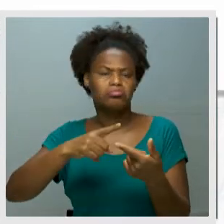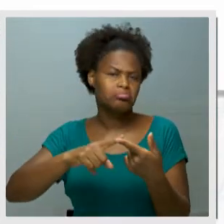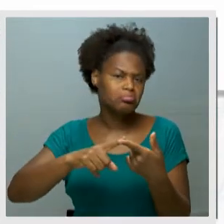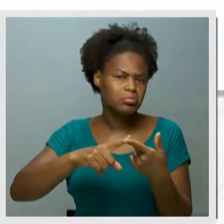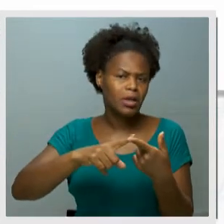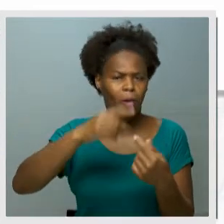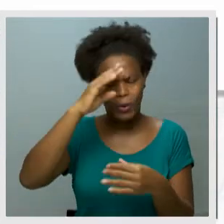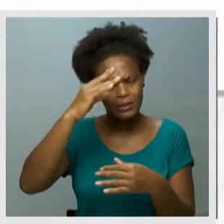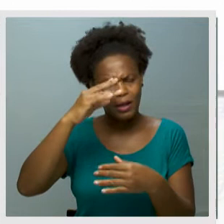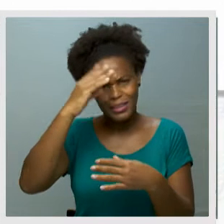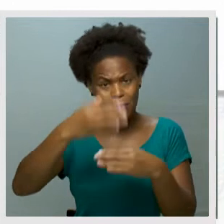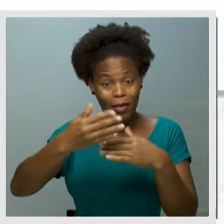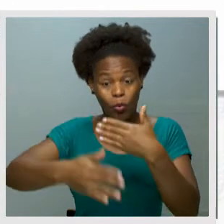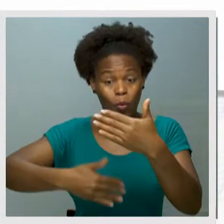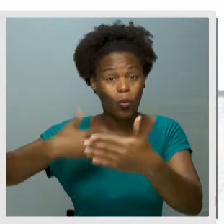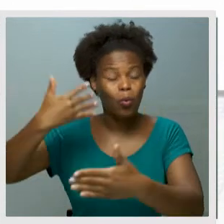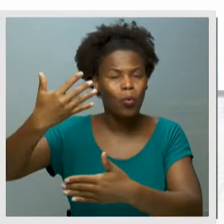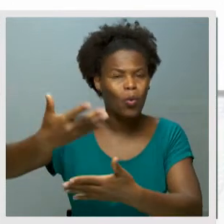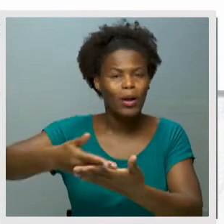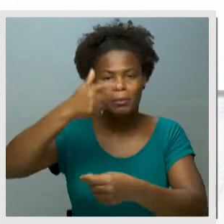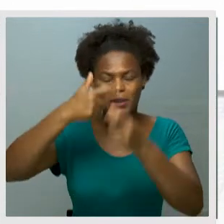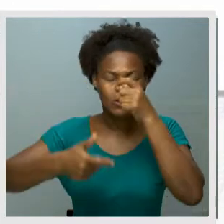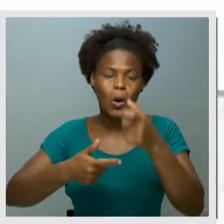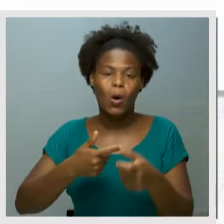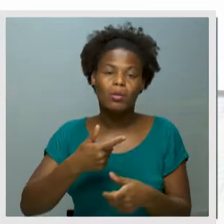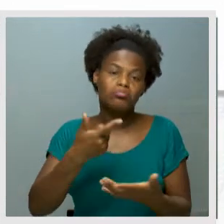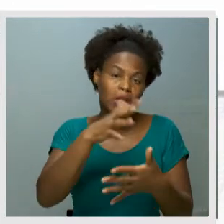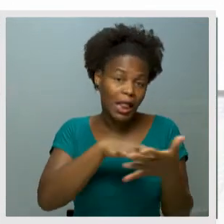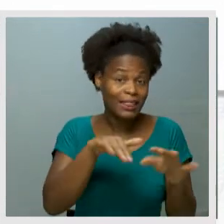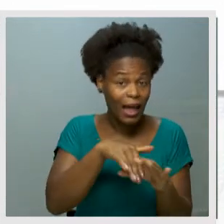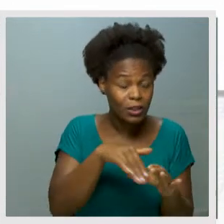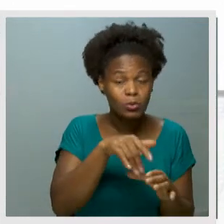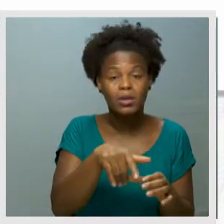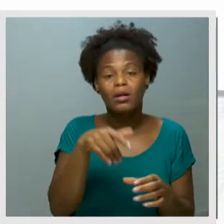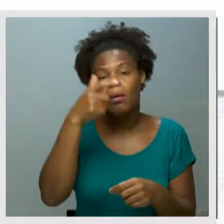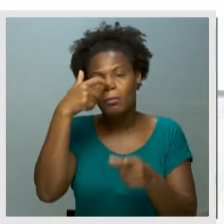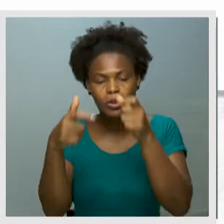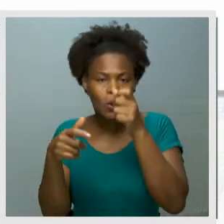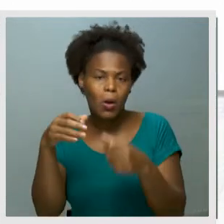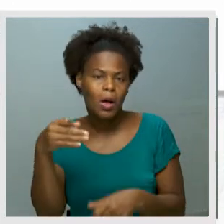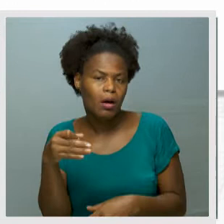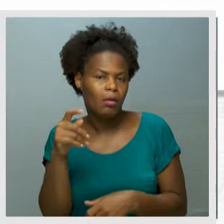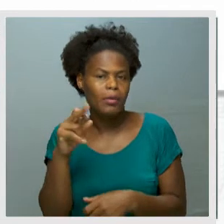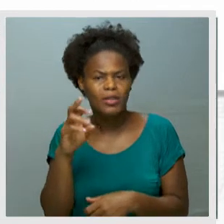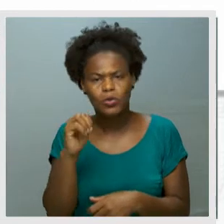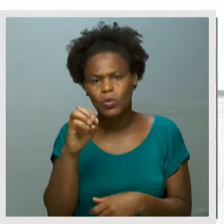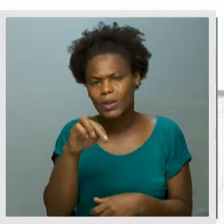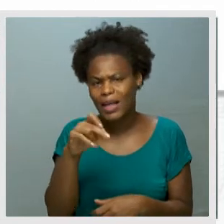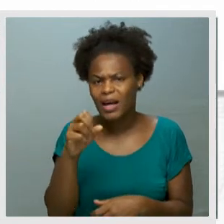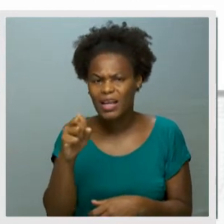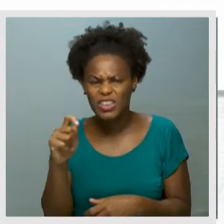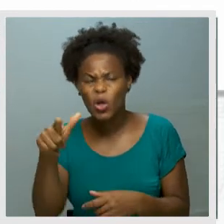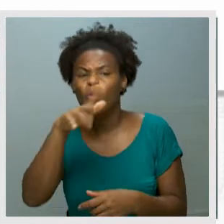um enredo mais longo, com um narrador, personagens, cenários e acontecimentos variados. Também já ouviram falar